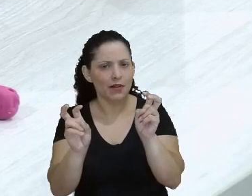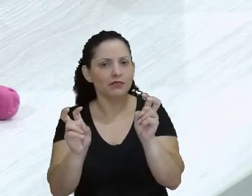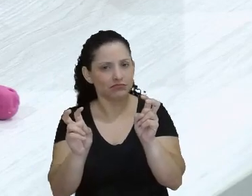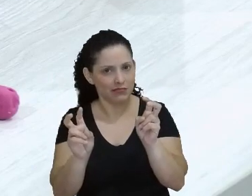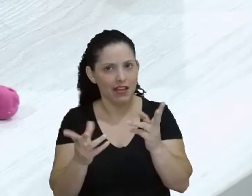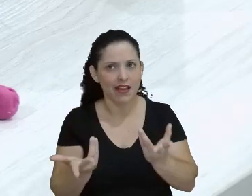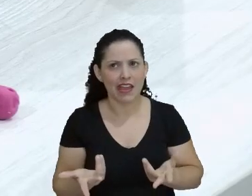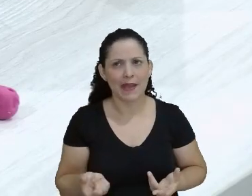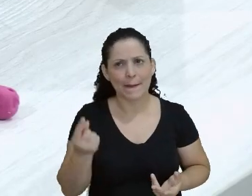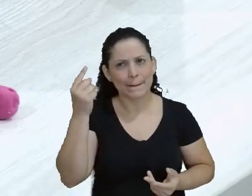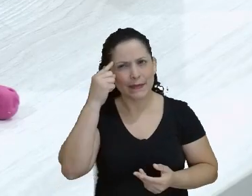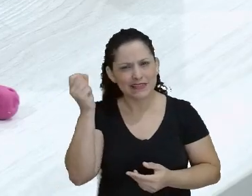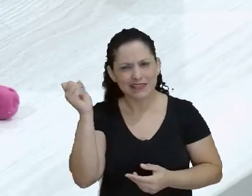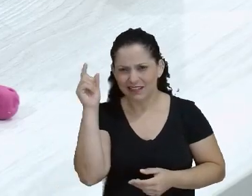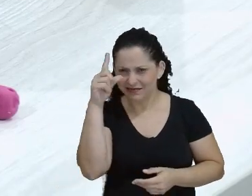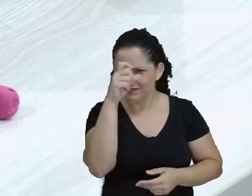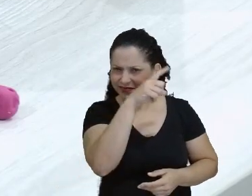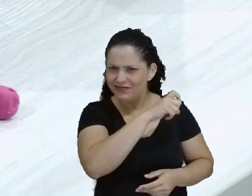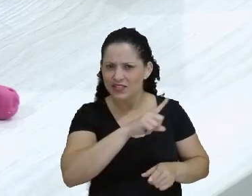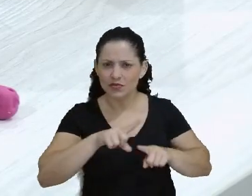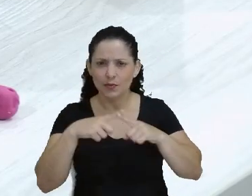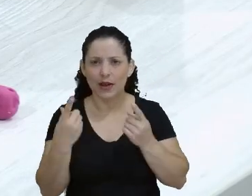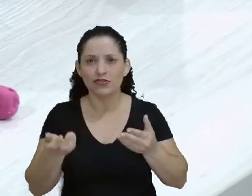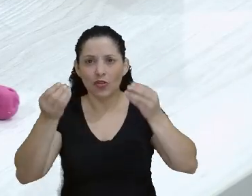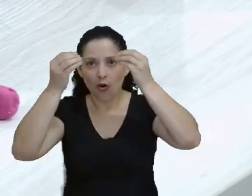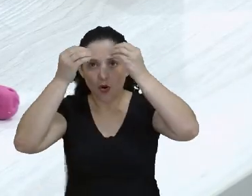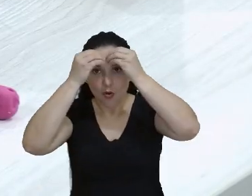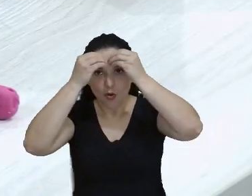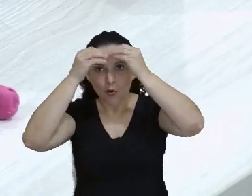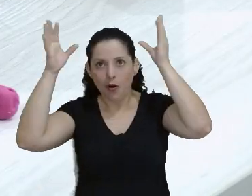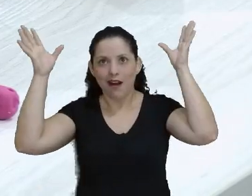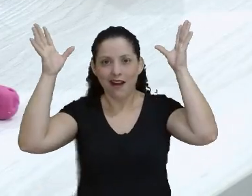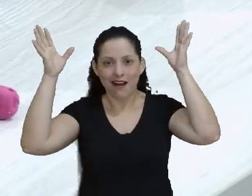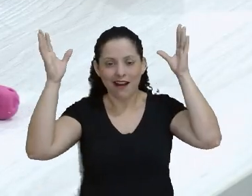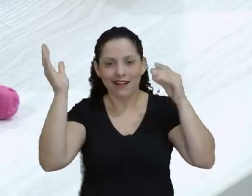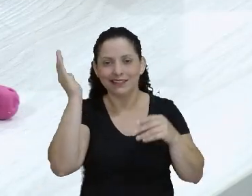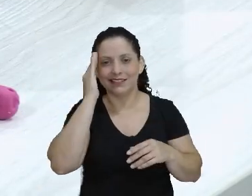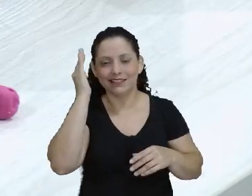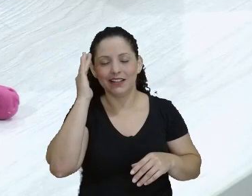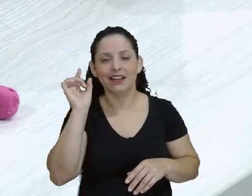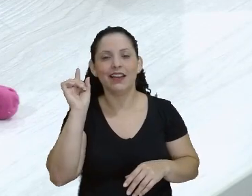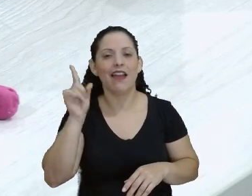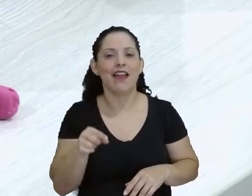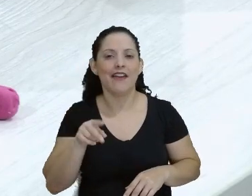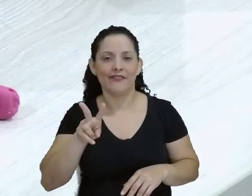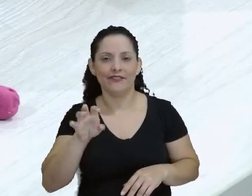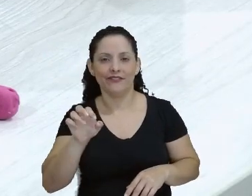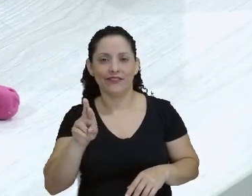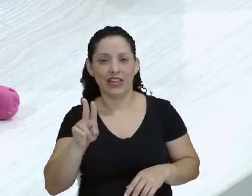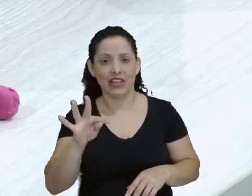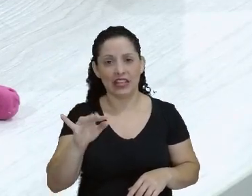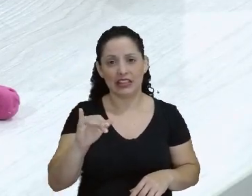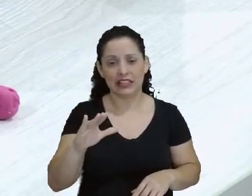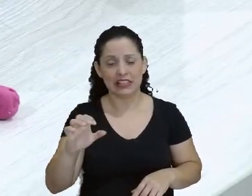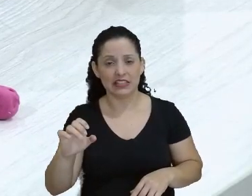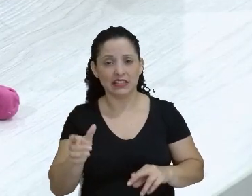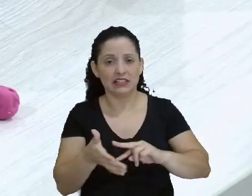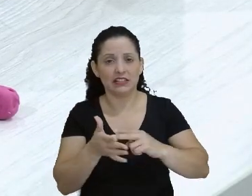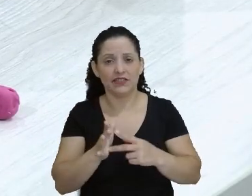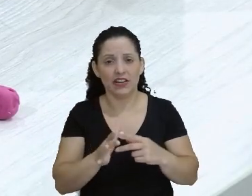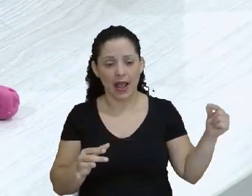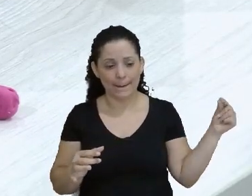complexo, ele começa a entender agora o que são os vértices, que é cada ponta do